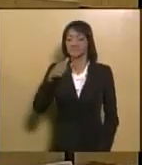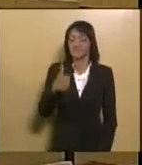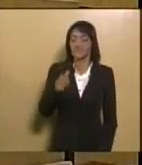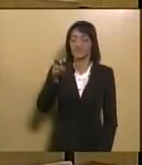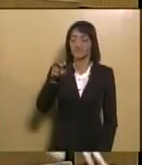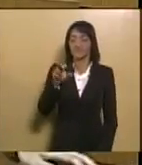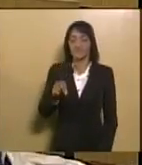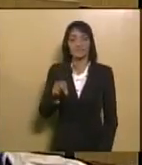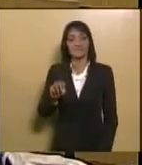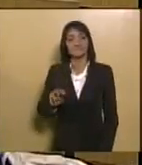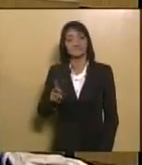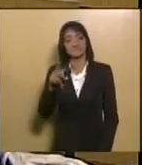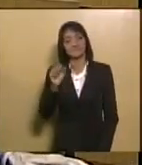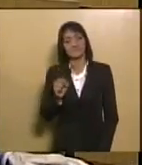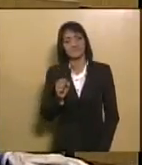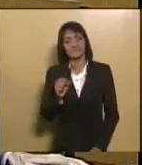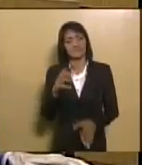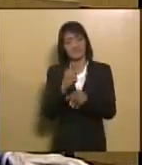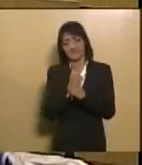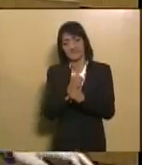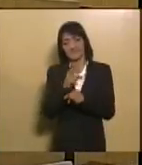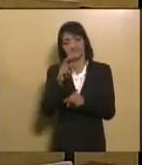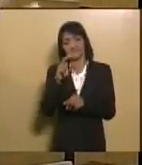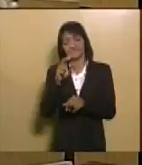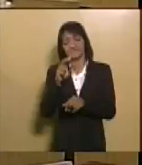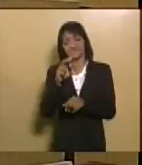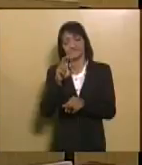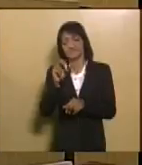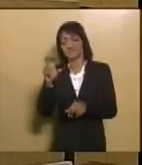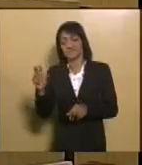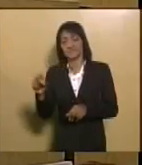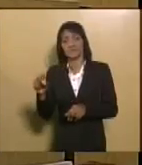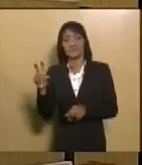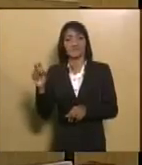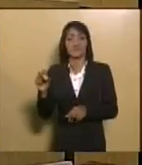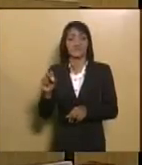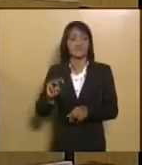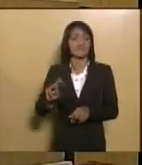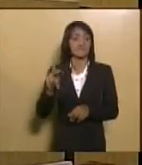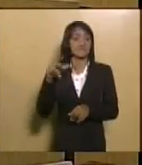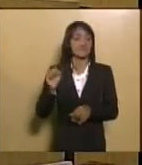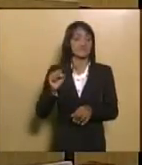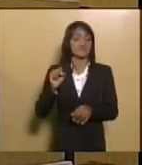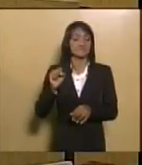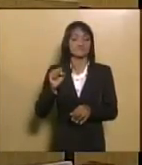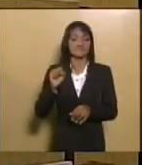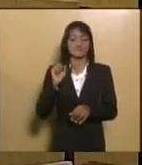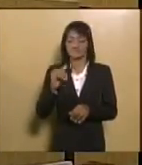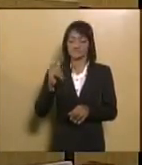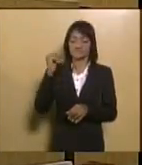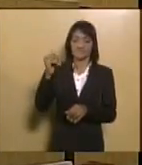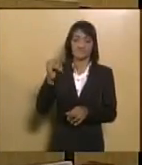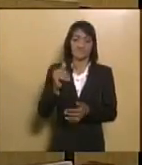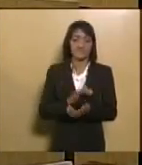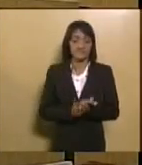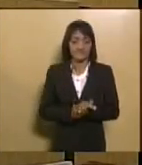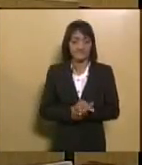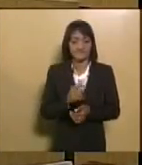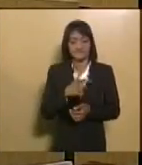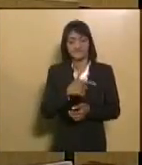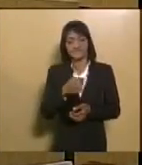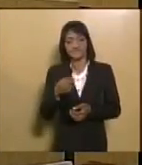milhões, praticamente 500 milhões a mais. Ou seja, as duas maiores fontes de receita do Estado em 2017